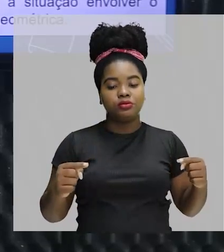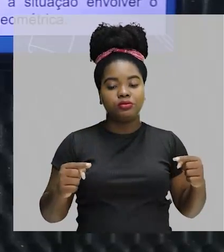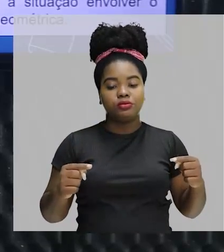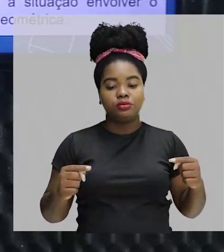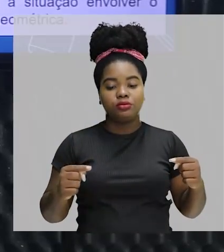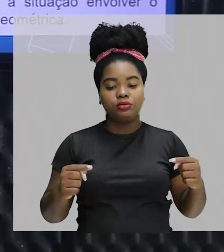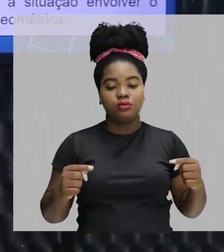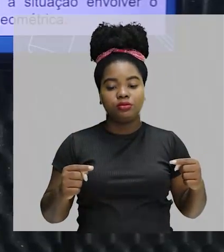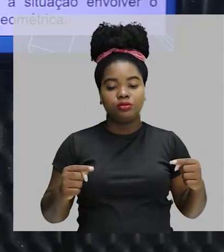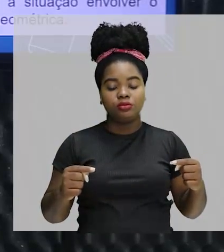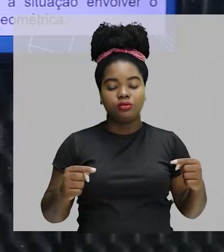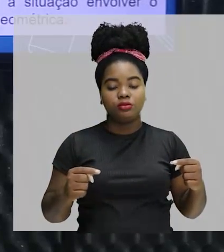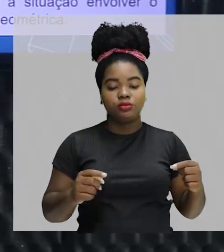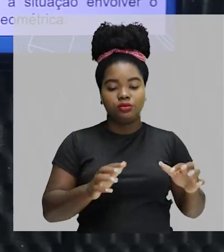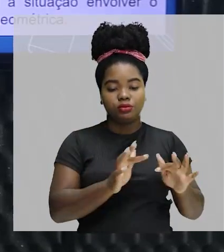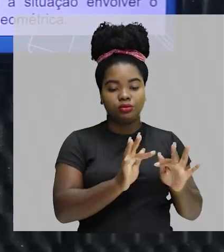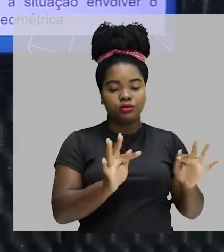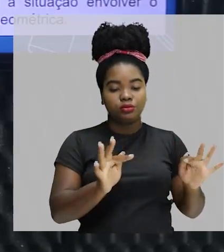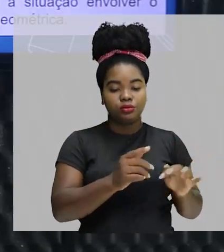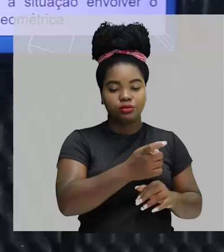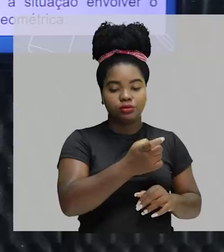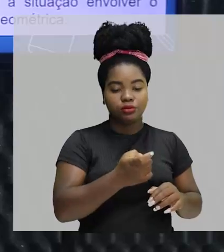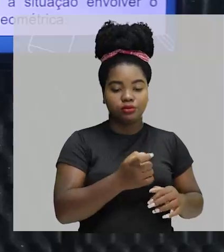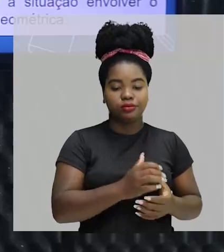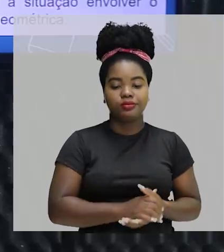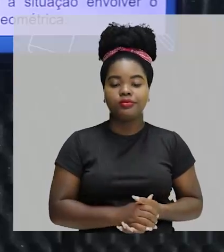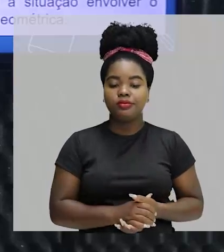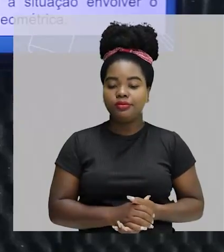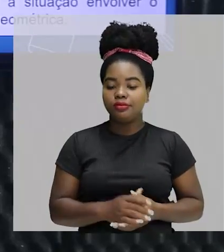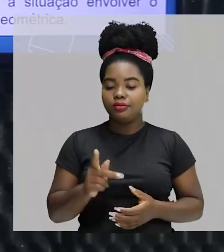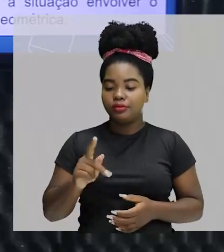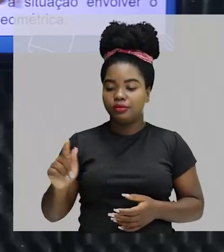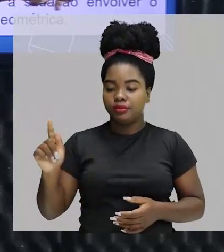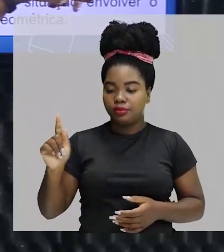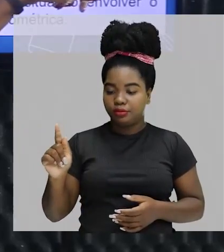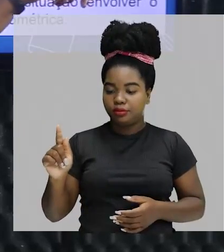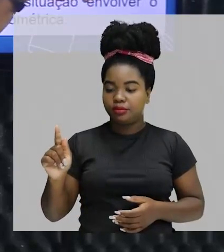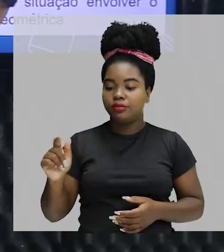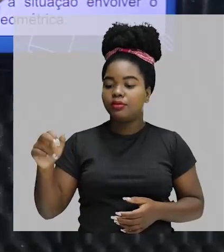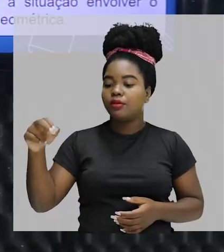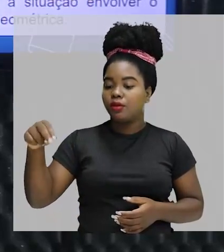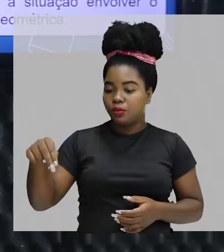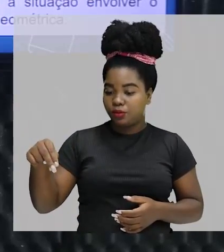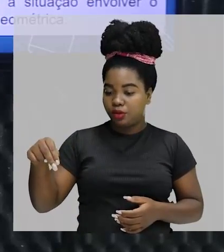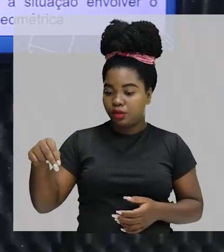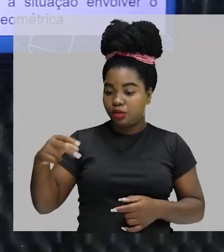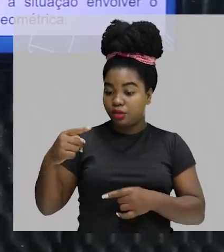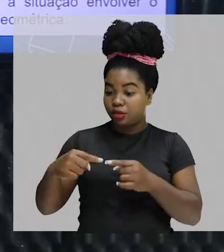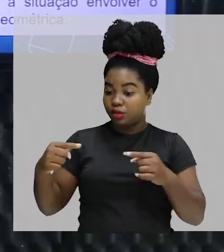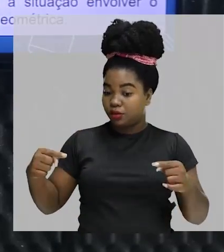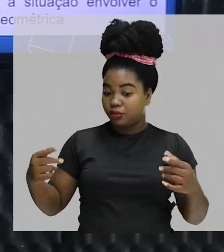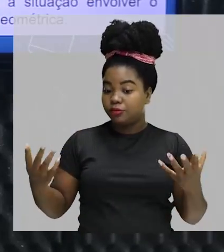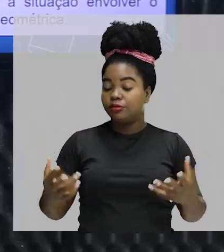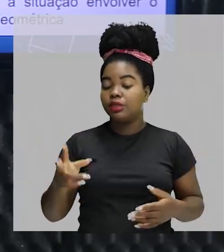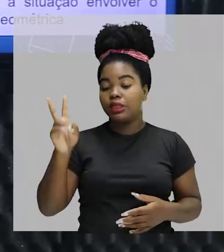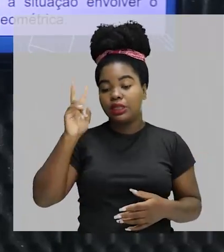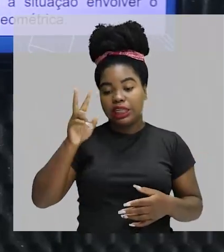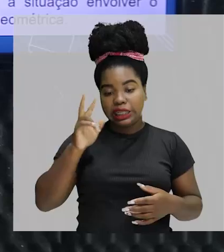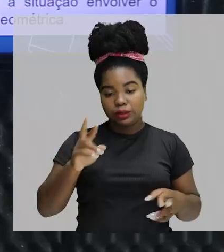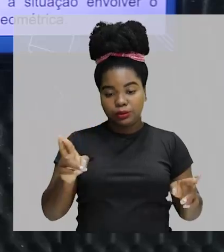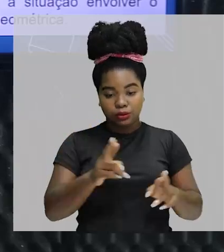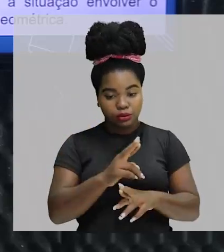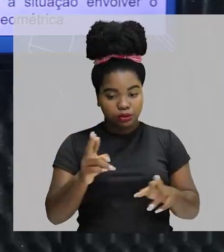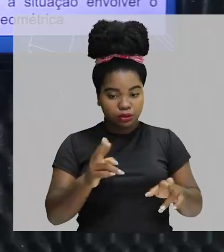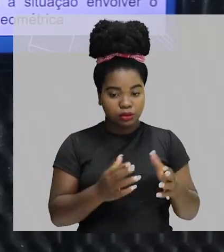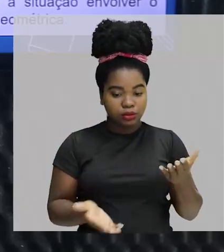que para exponencial é o x, para PG é o n, tá? Lembra que foi essa associação que nós fizemos lá